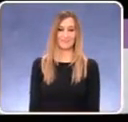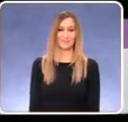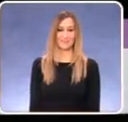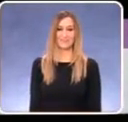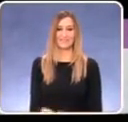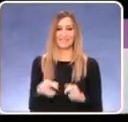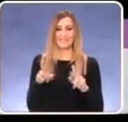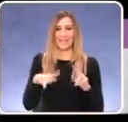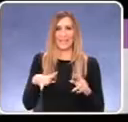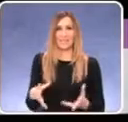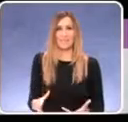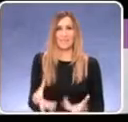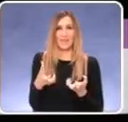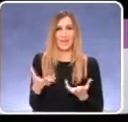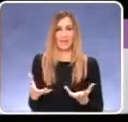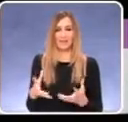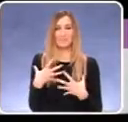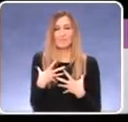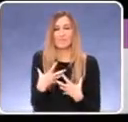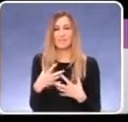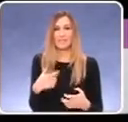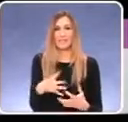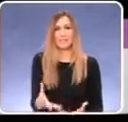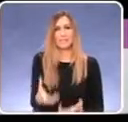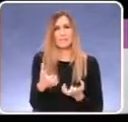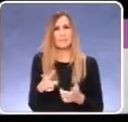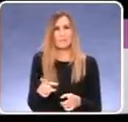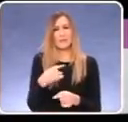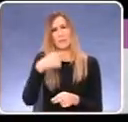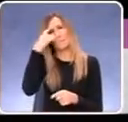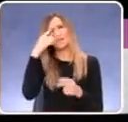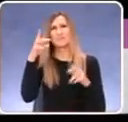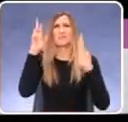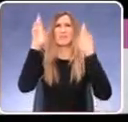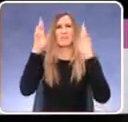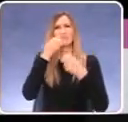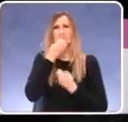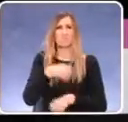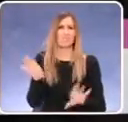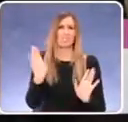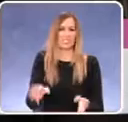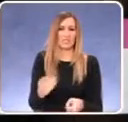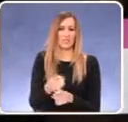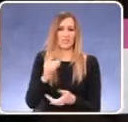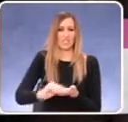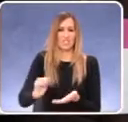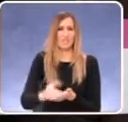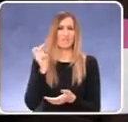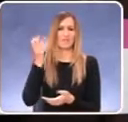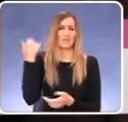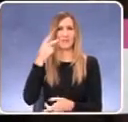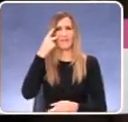Esperava muito este dia? Muito, há muito tempo, mas já tinha perdido a esperança. Porque já me tentou inscrita, já tinha ido a